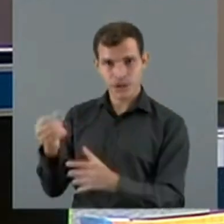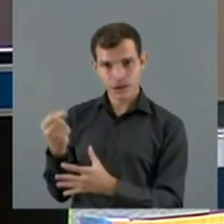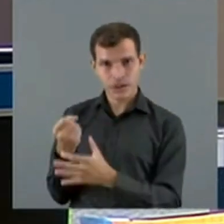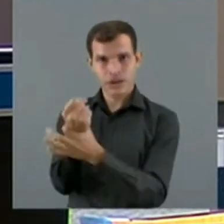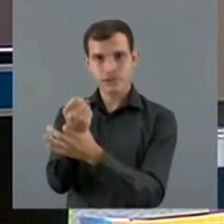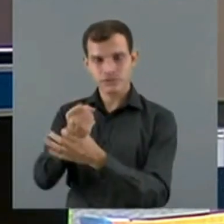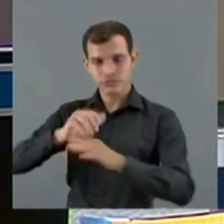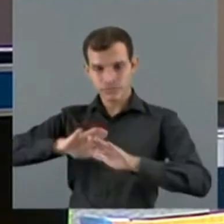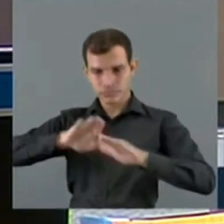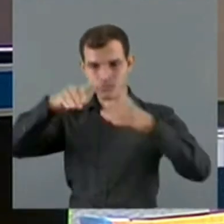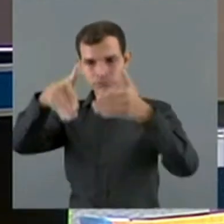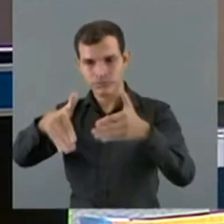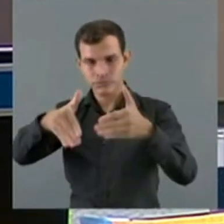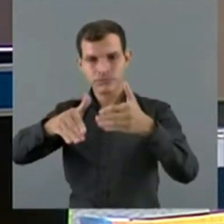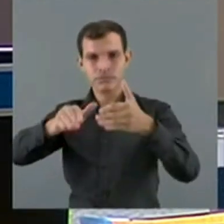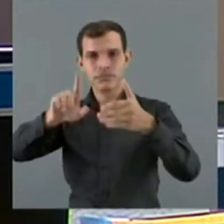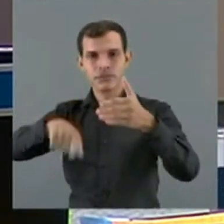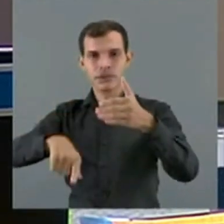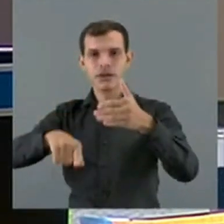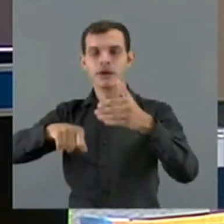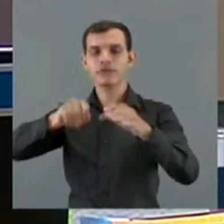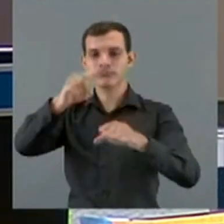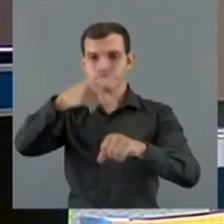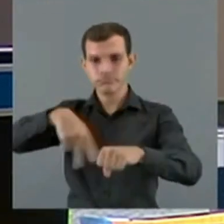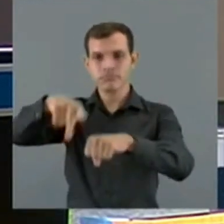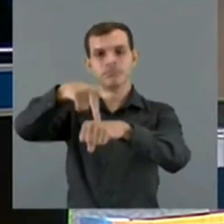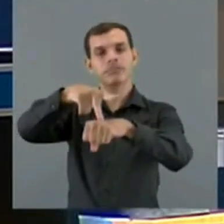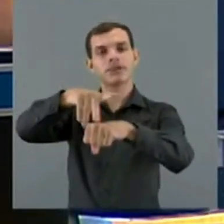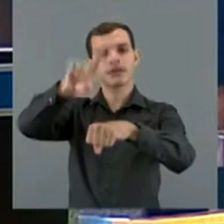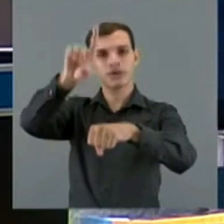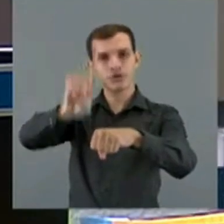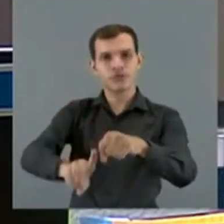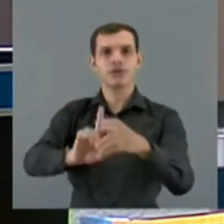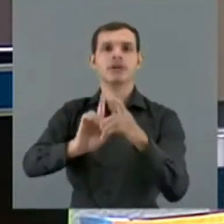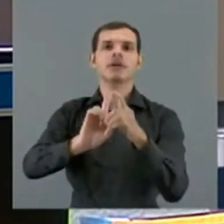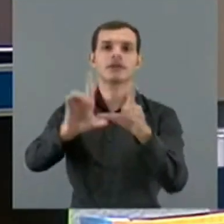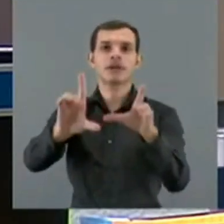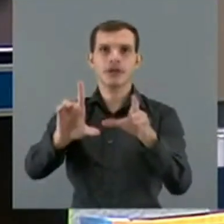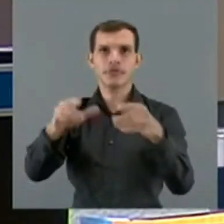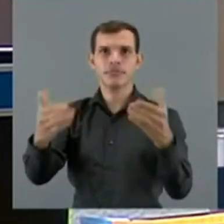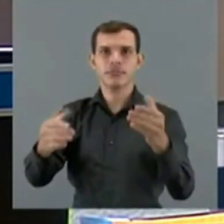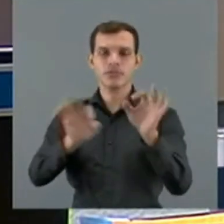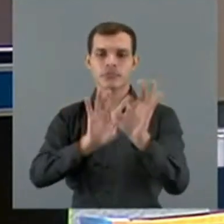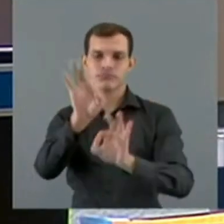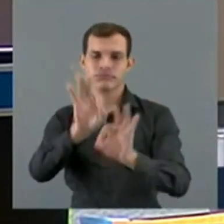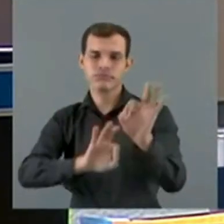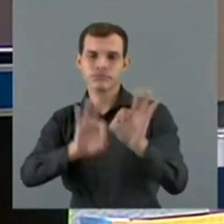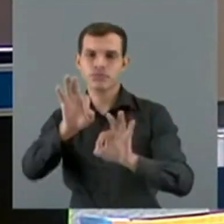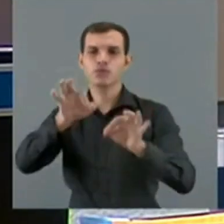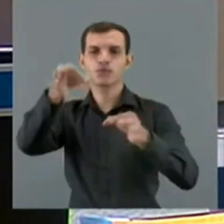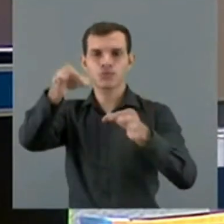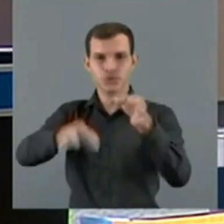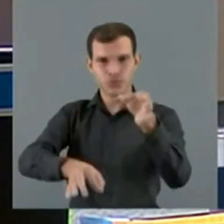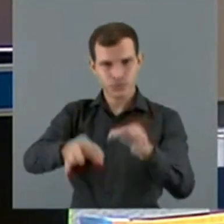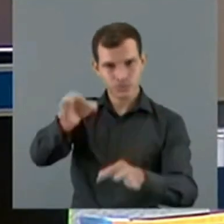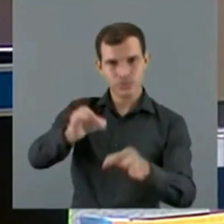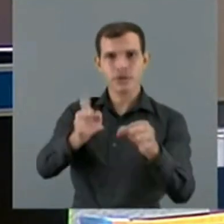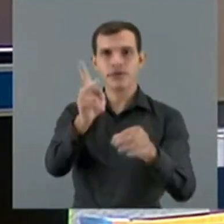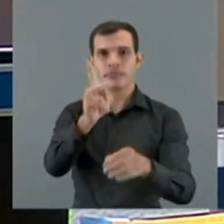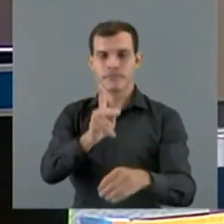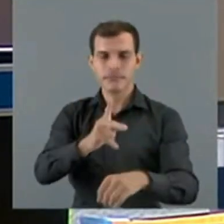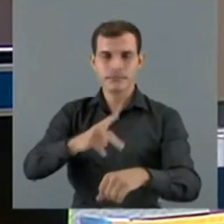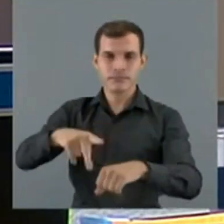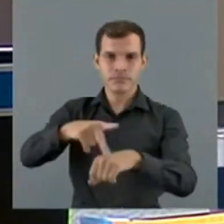ótica do Estado democrático de direito, adequação ao ordenamento jurídico brasileiro, o qual se encontra